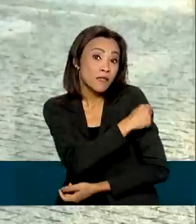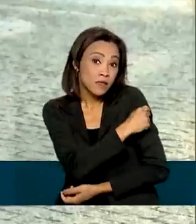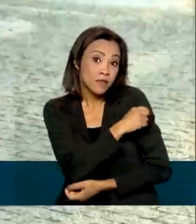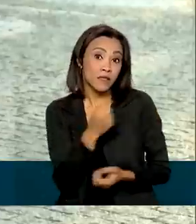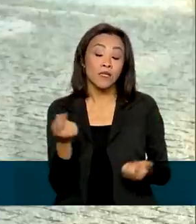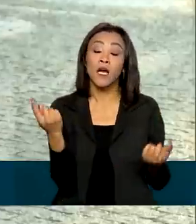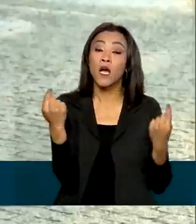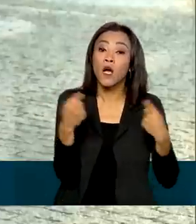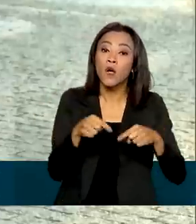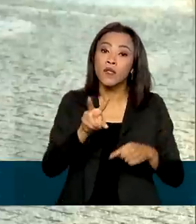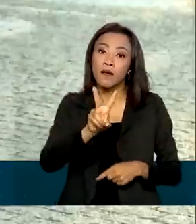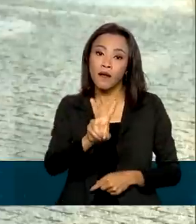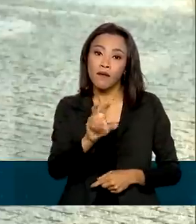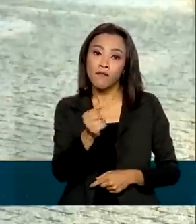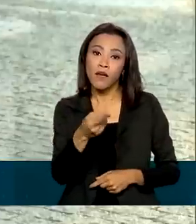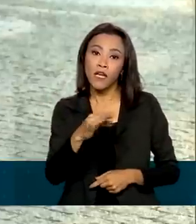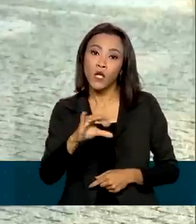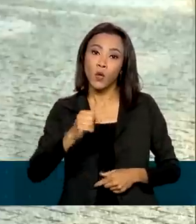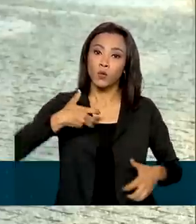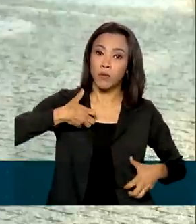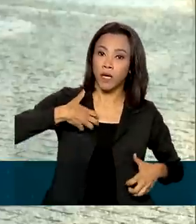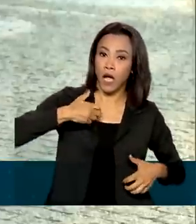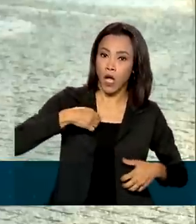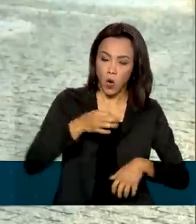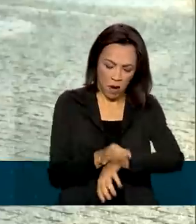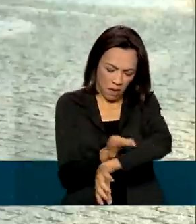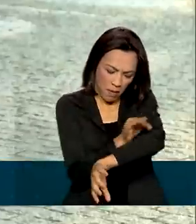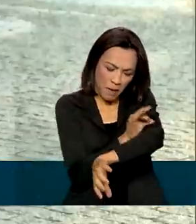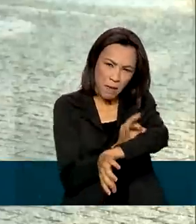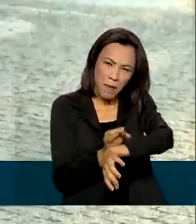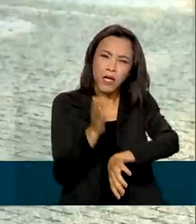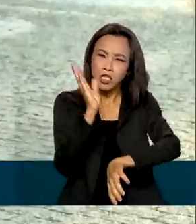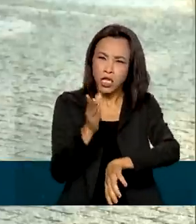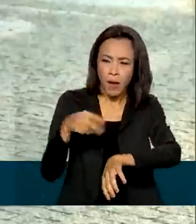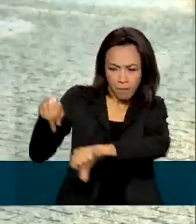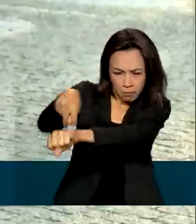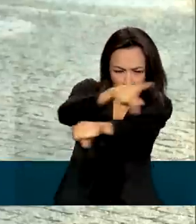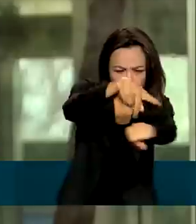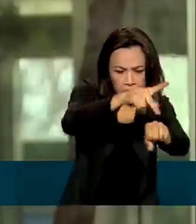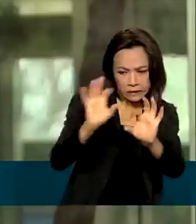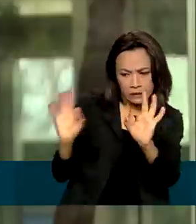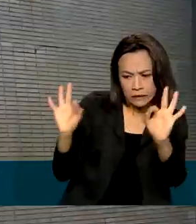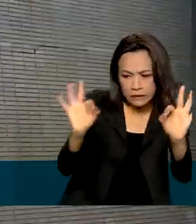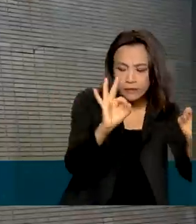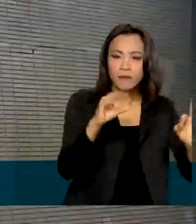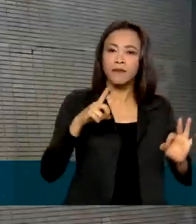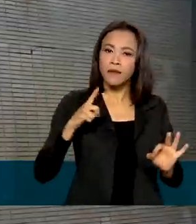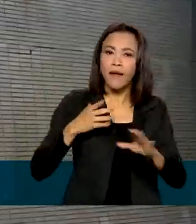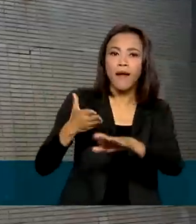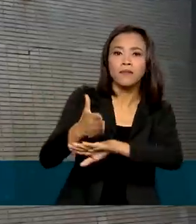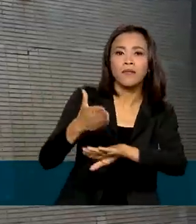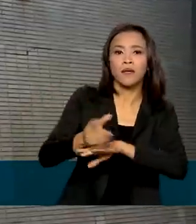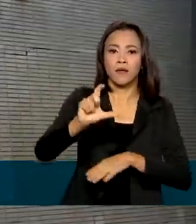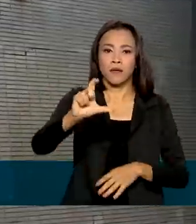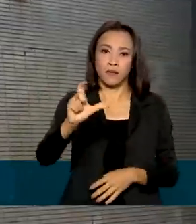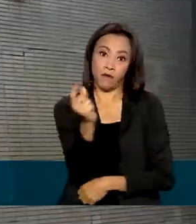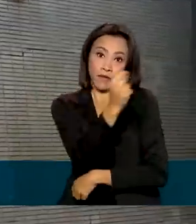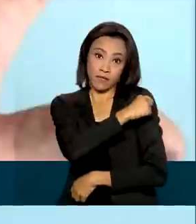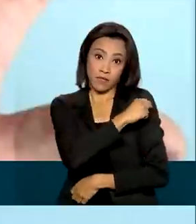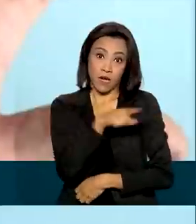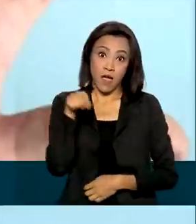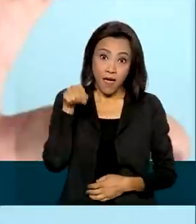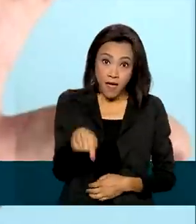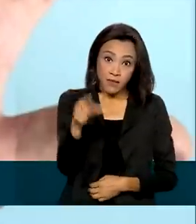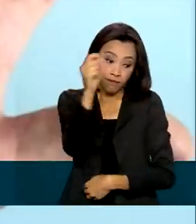para que todos os países têm o acesso países com casos confirmados da doença tem acesso a um levante Vale ressaltar que a